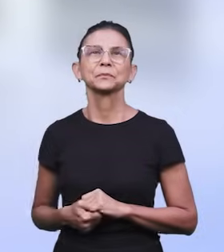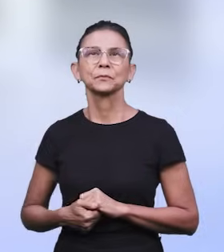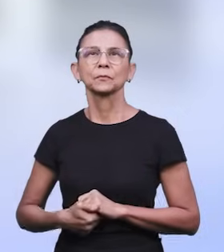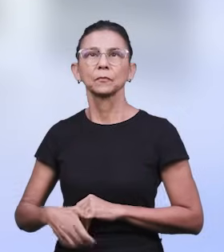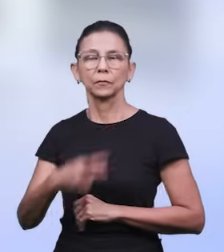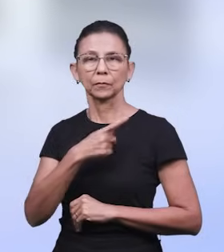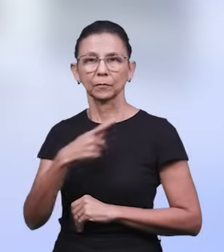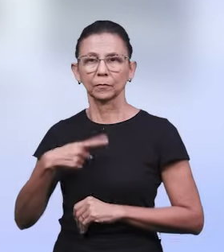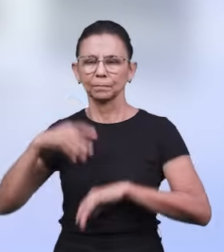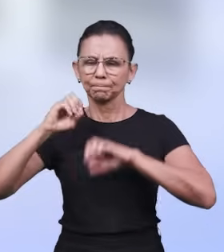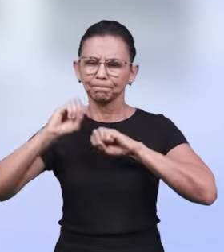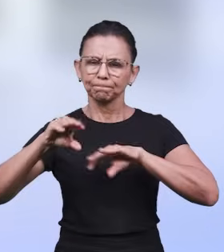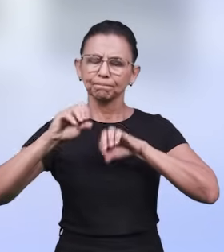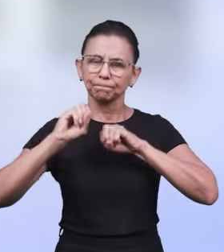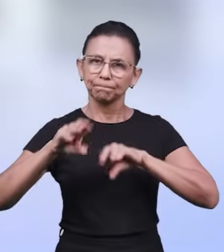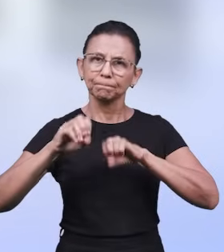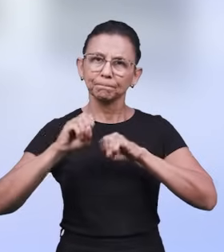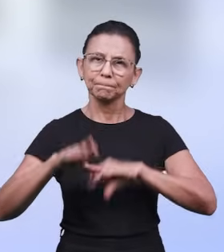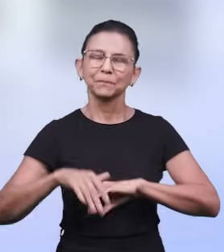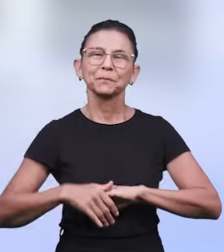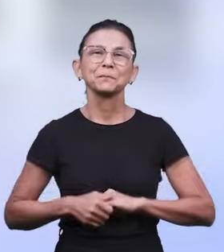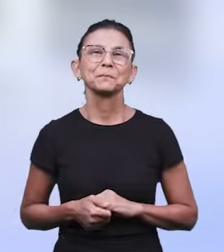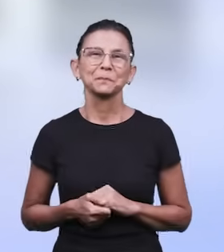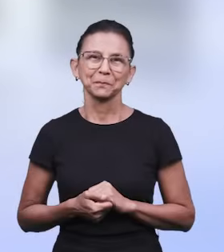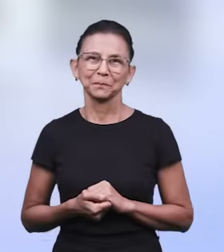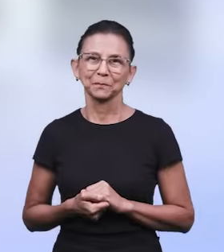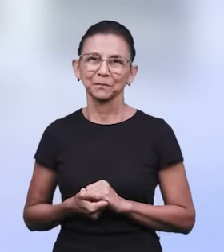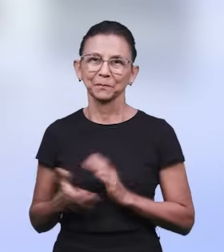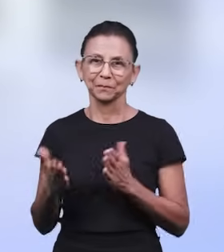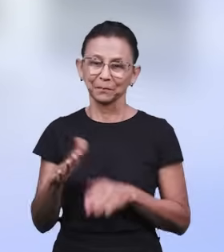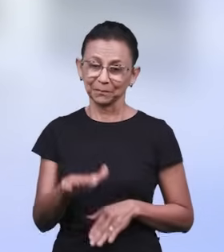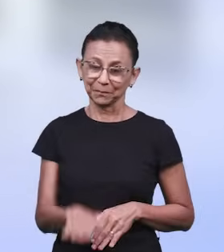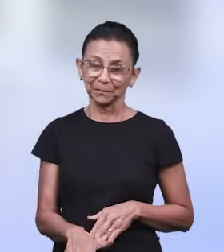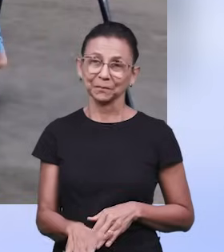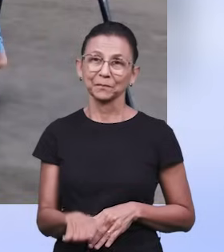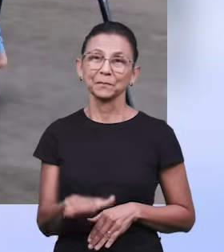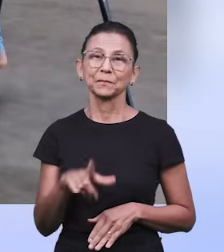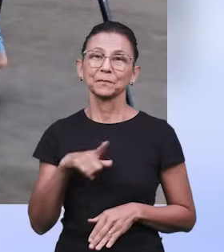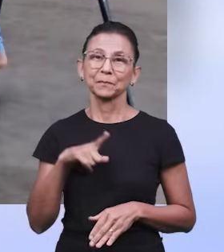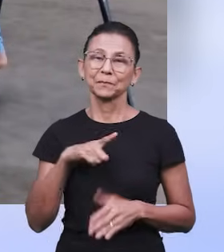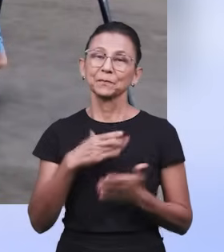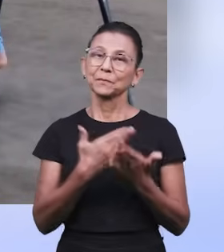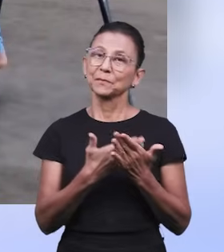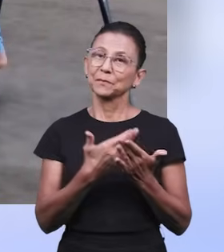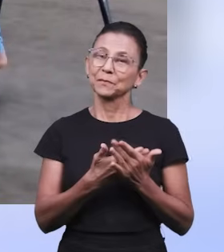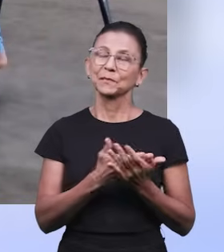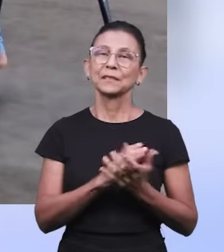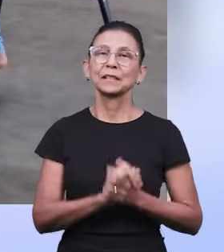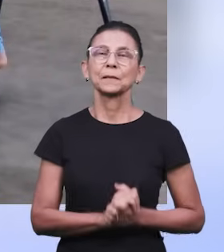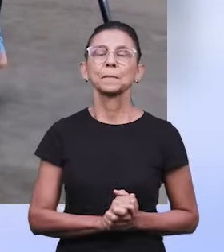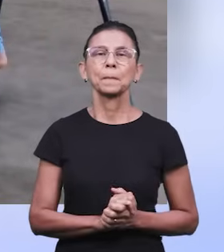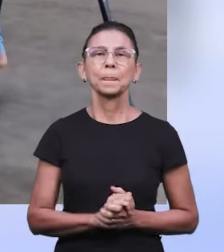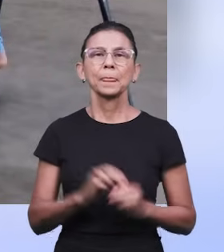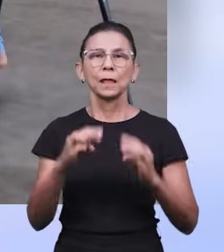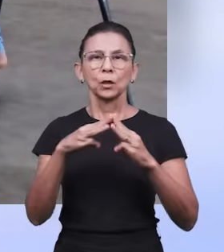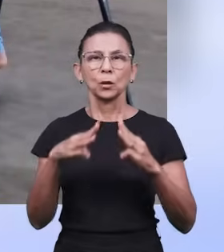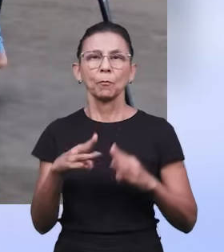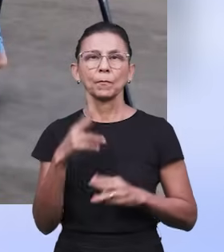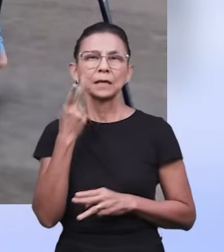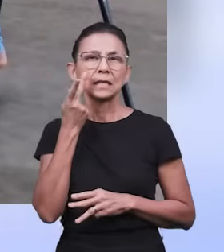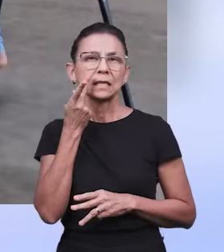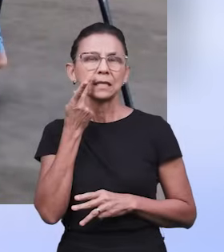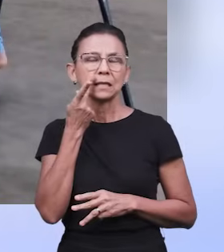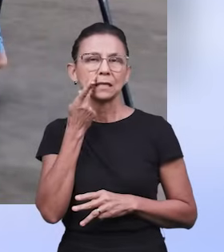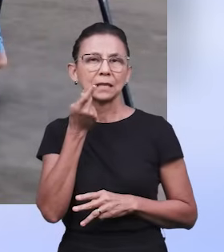pastores do estado, e acompanharam as aulas transmitidas no período da tarde. E no Manaim de Juazeiro do Norte, no